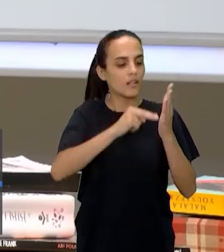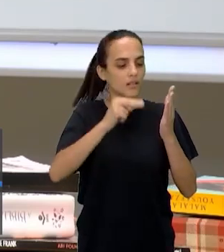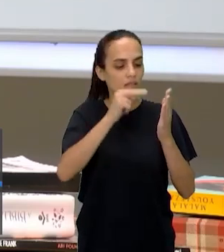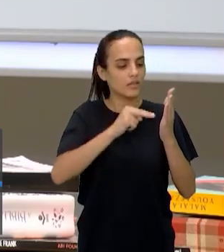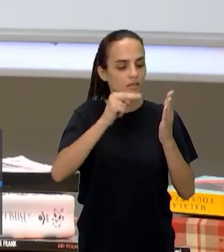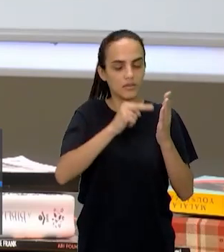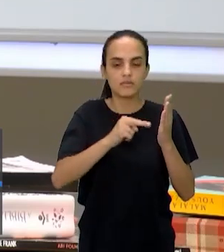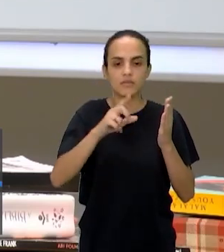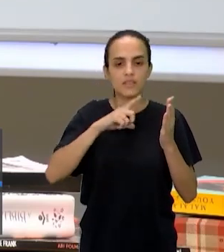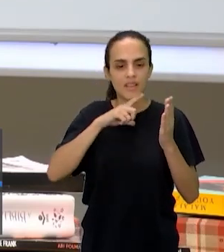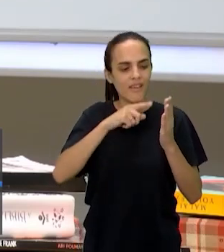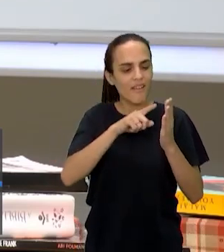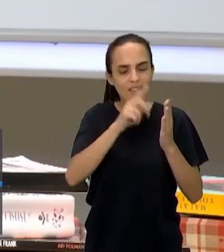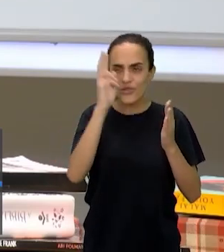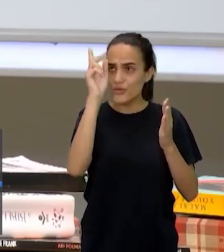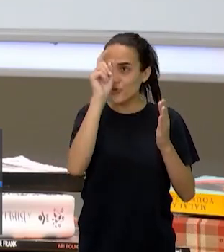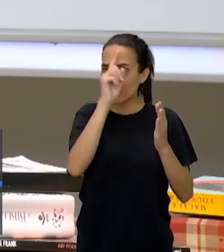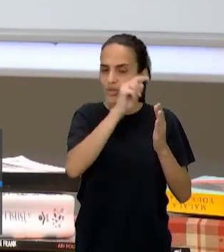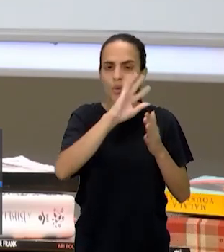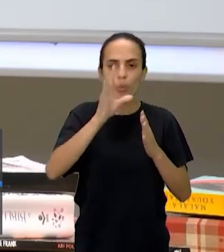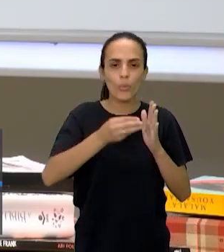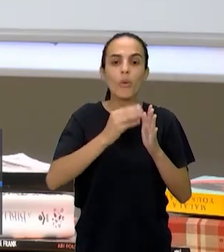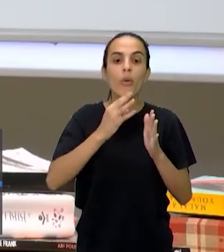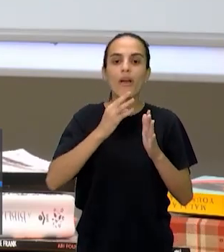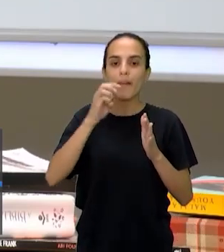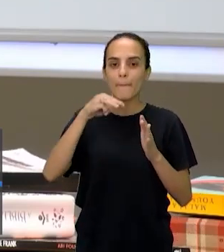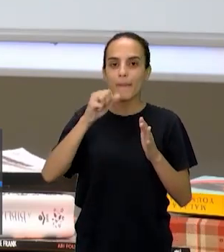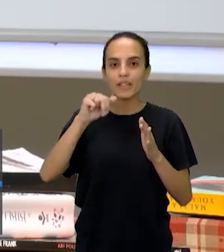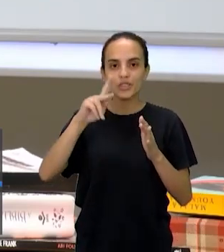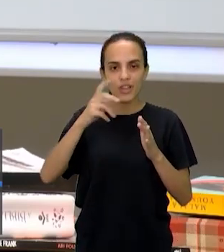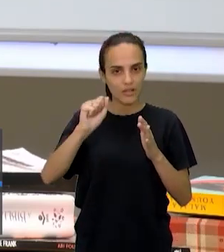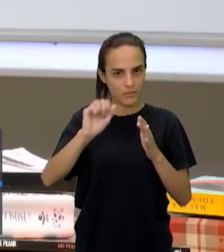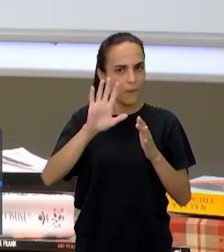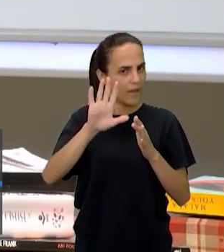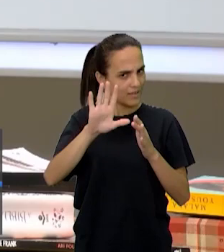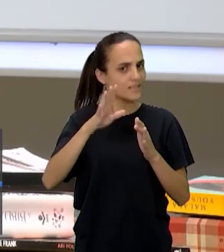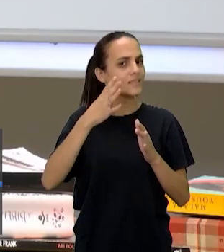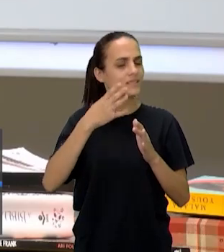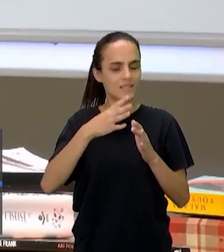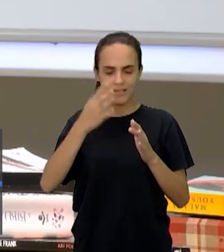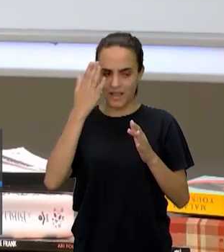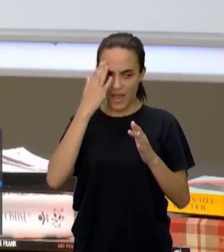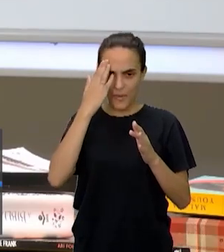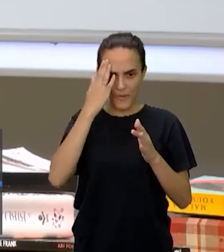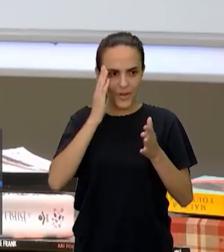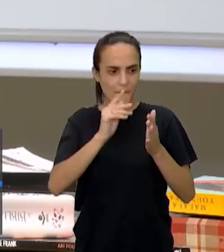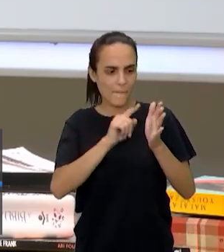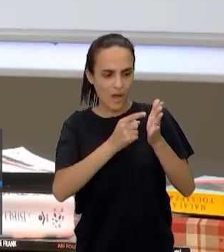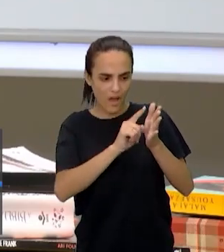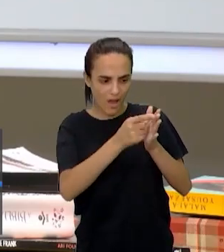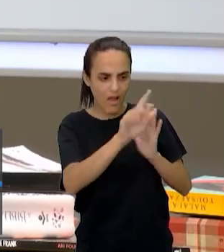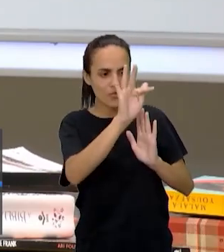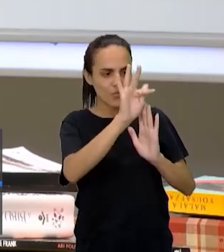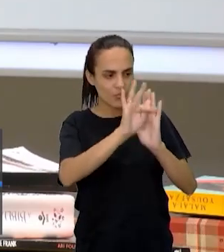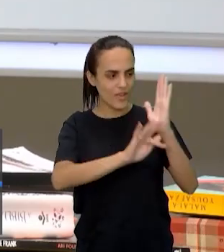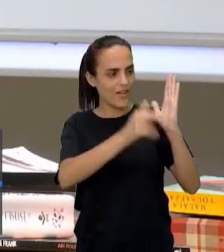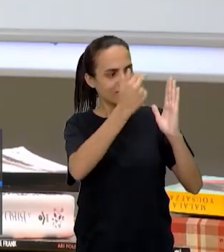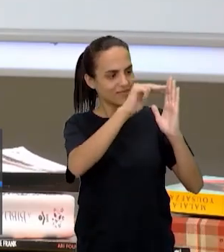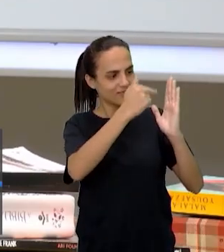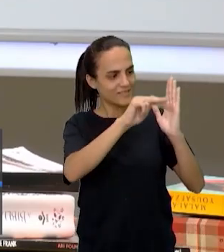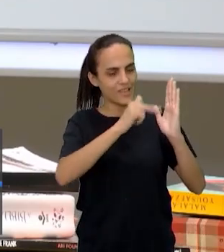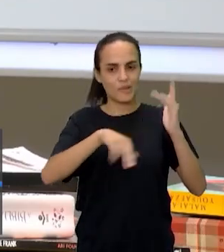tão complexo, todo mundo conhece Machado de Assis, mas será que sabe o quão profundos são, né, os seus textos, a sua escrita,